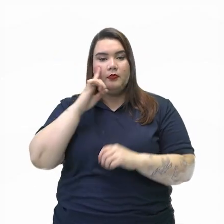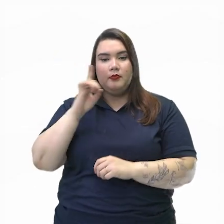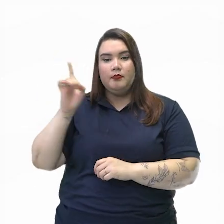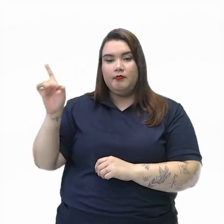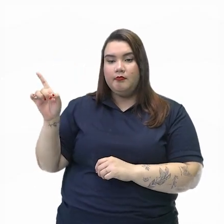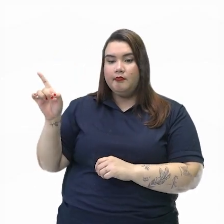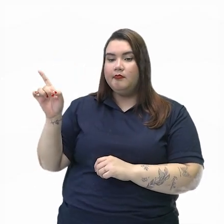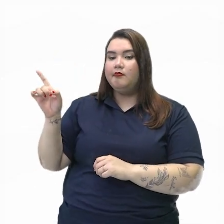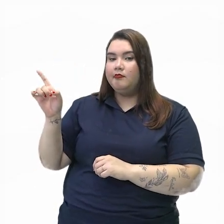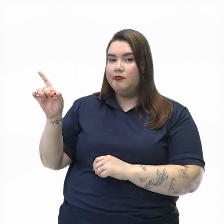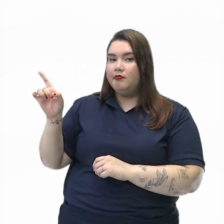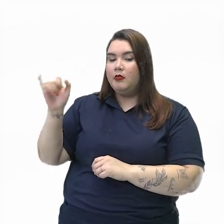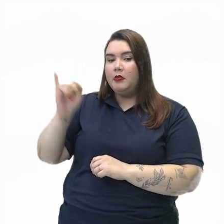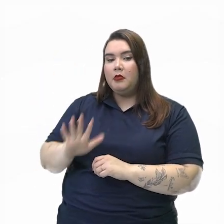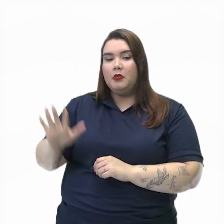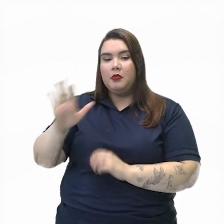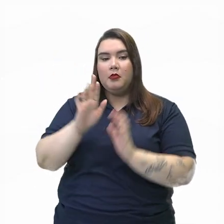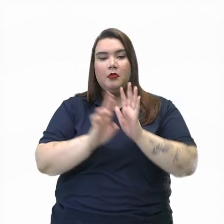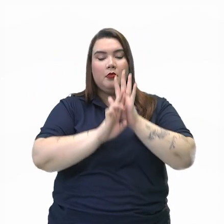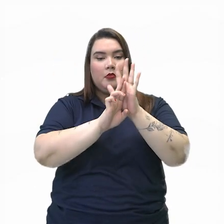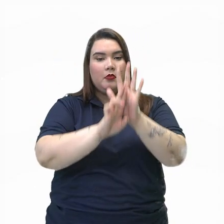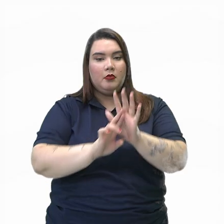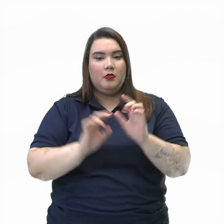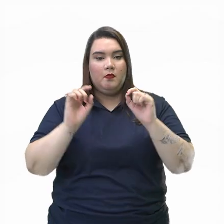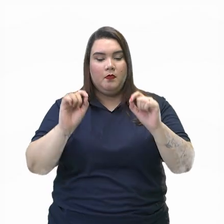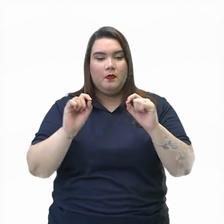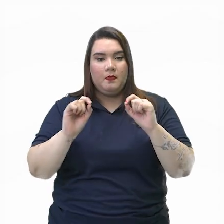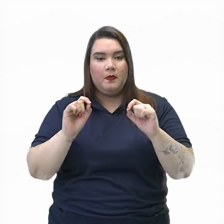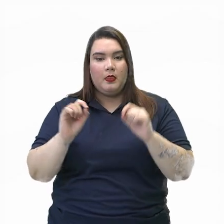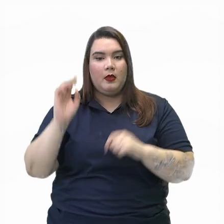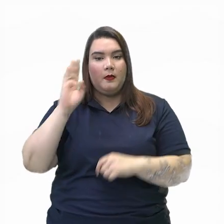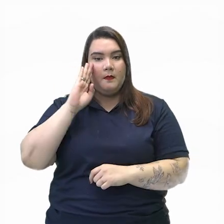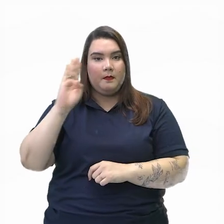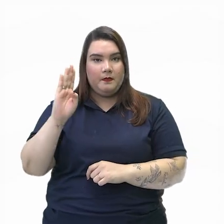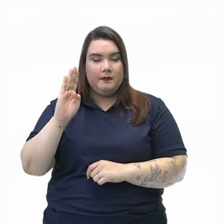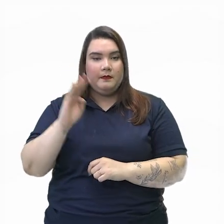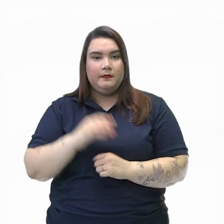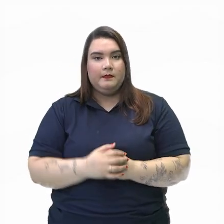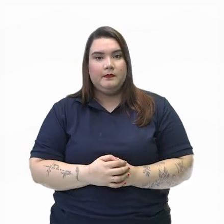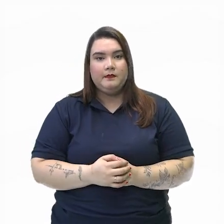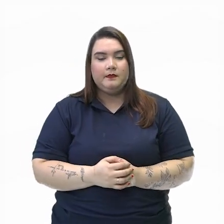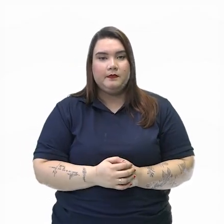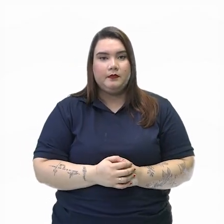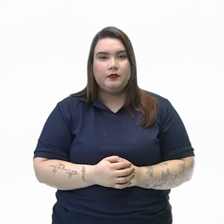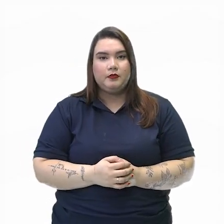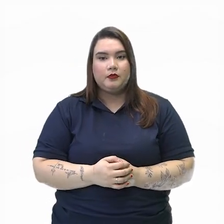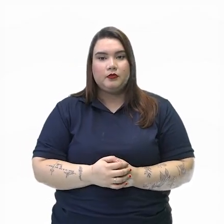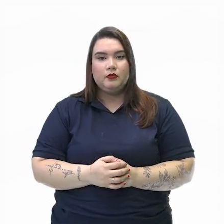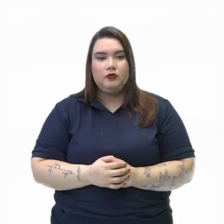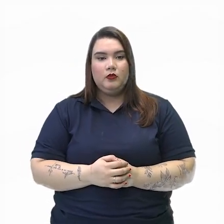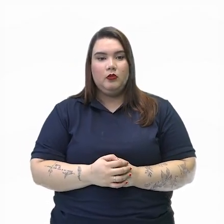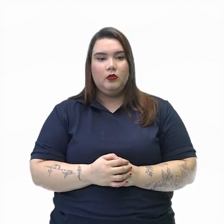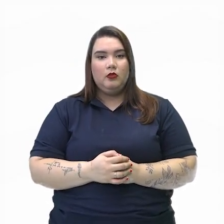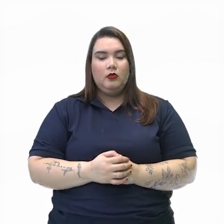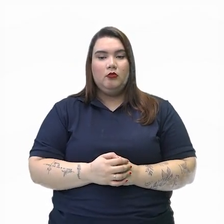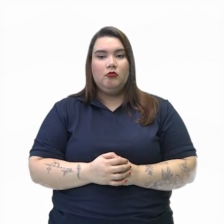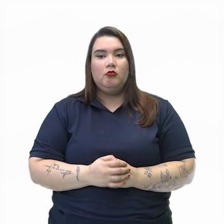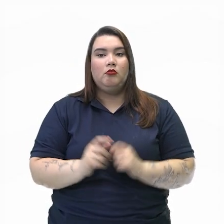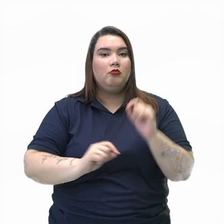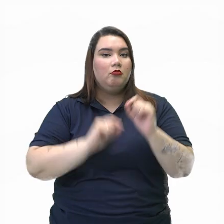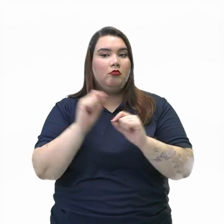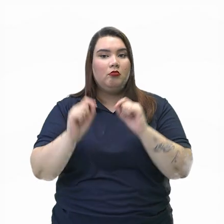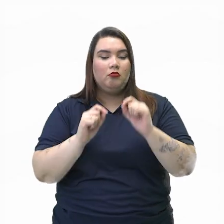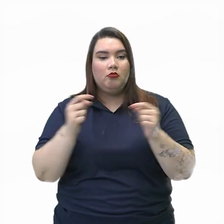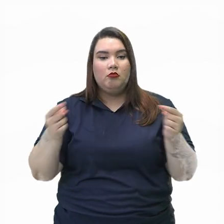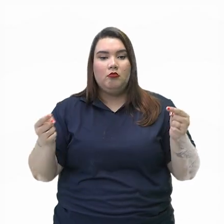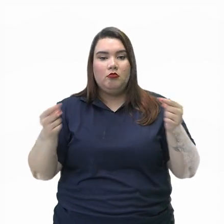tem aí, ó, essa imagem representa o quê? As principais características da energia solar, que é o